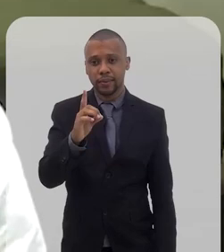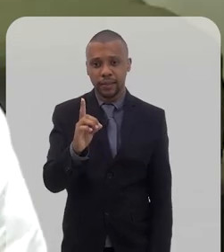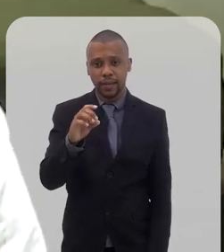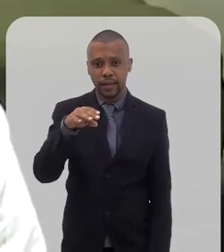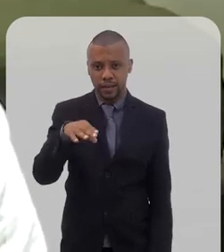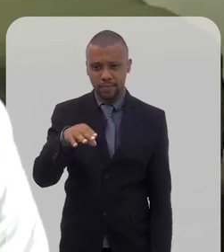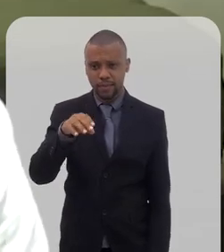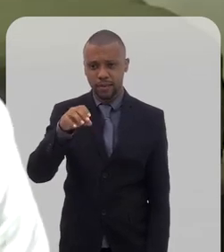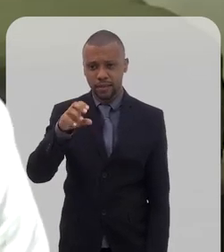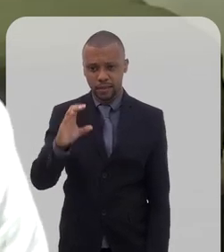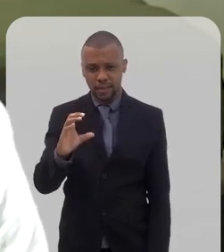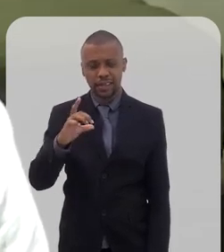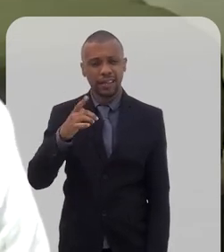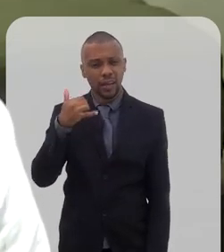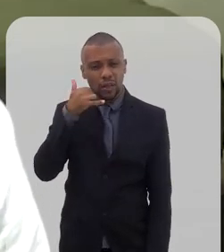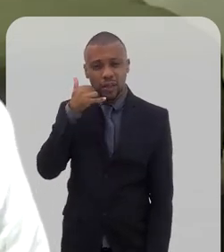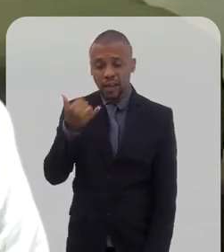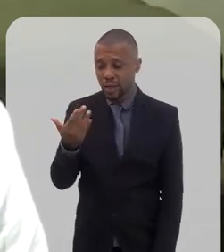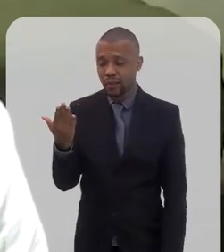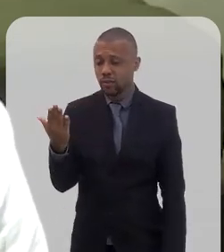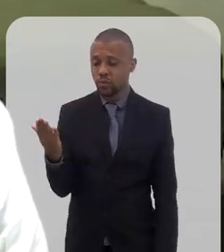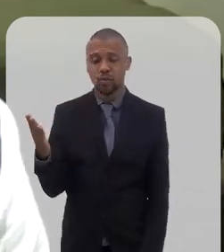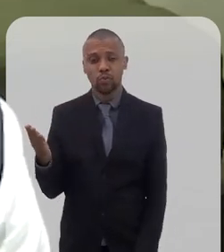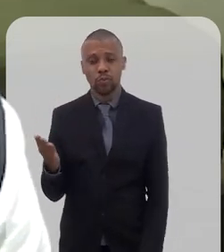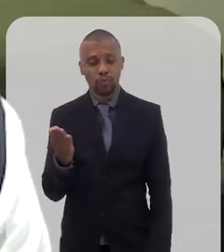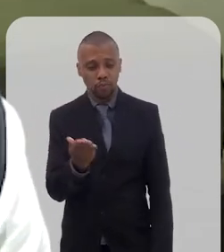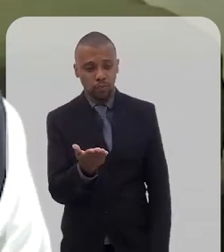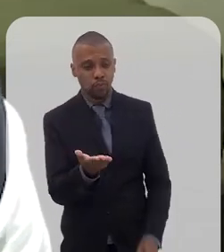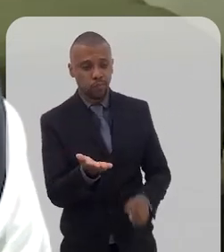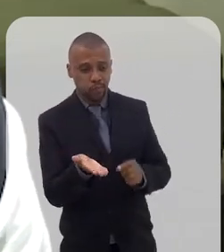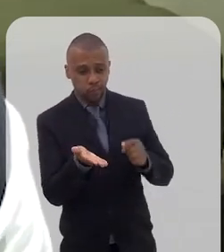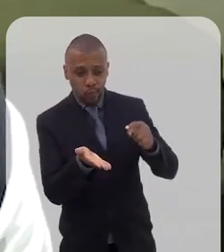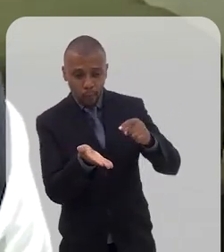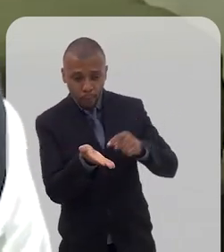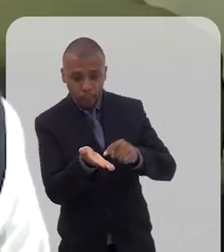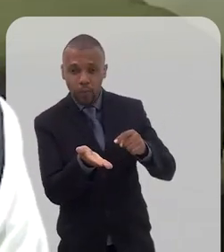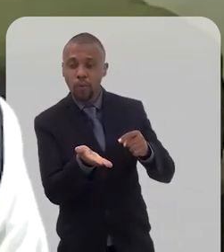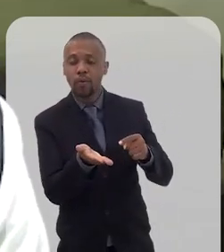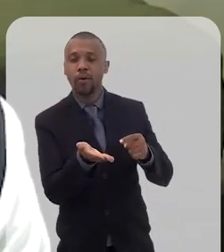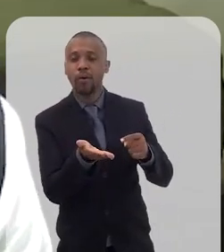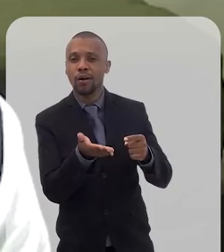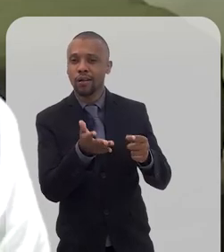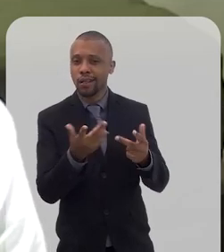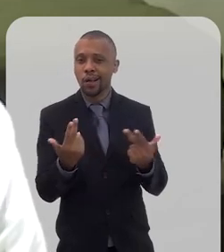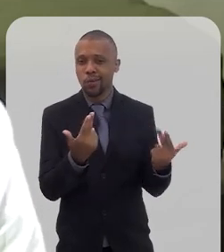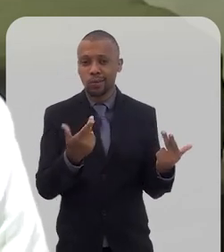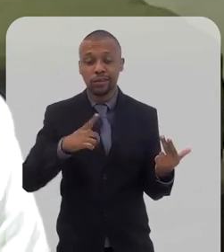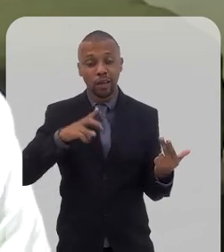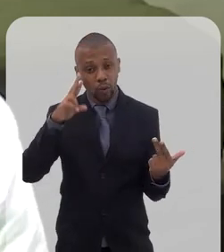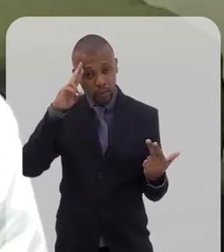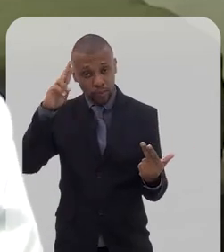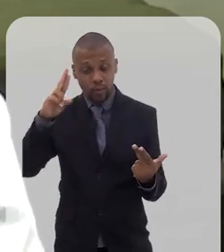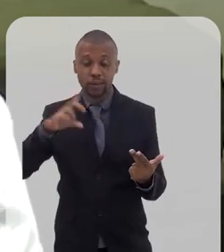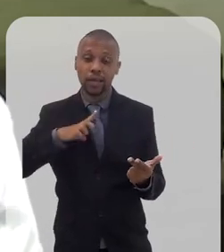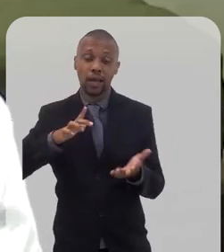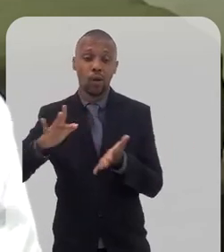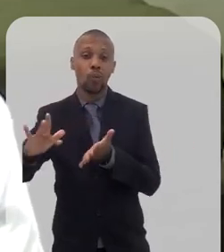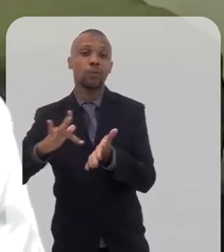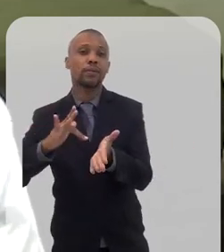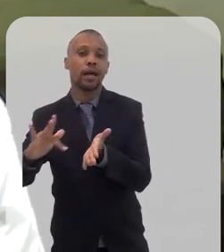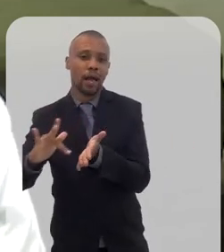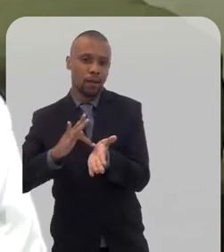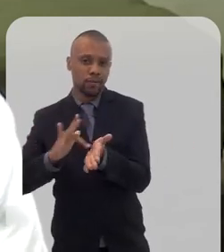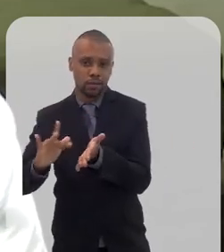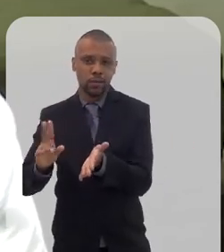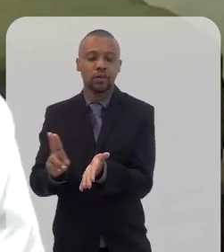que é o DMC, né? O celularzinho que o recenseador leva em campo. O supervisor tem um tablet